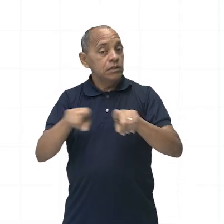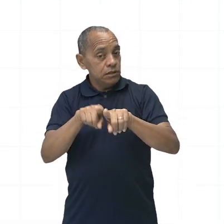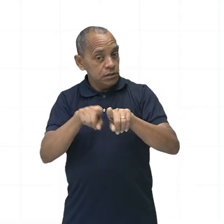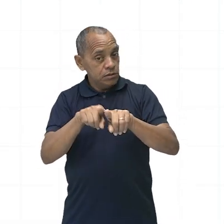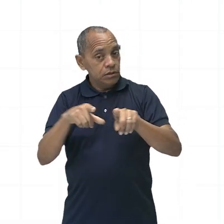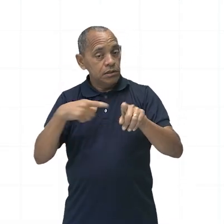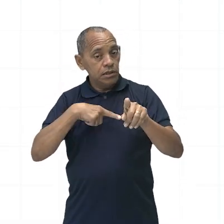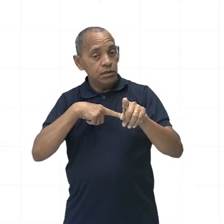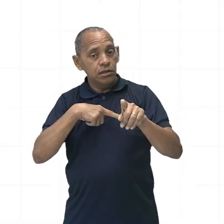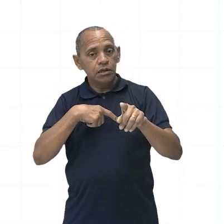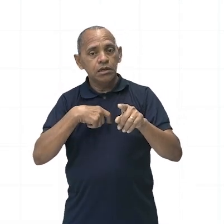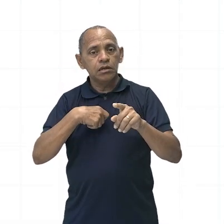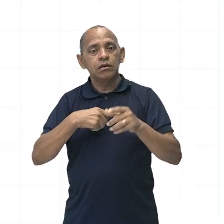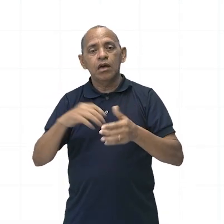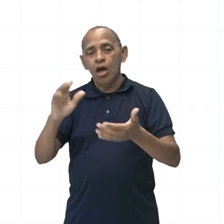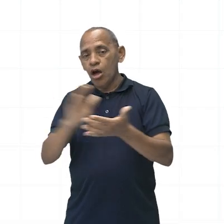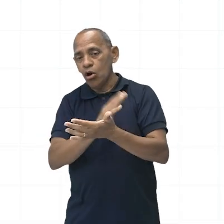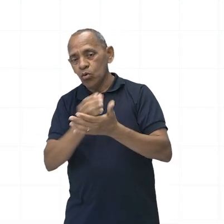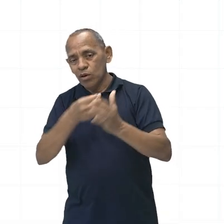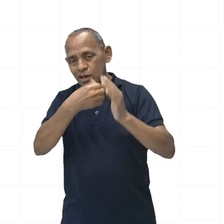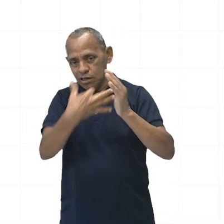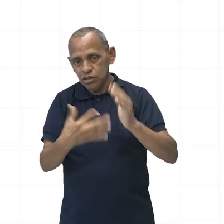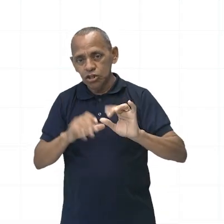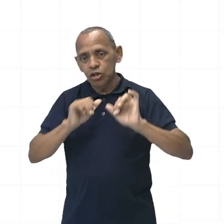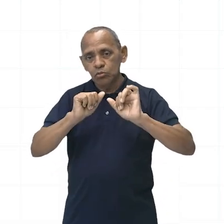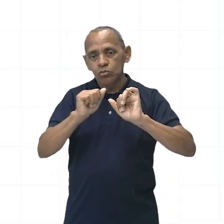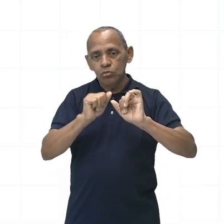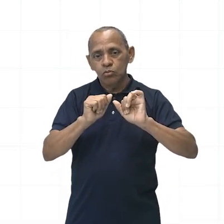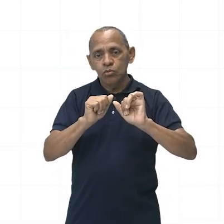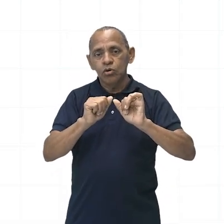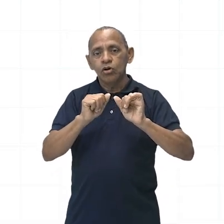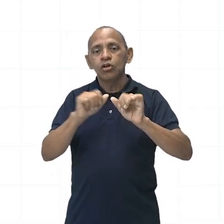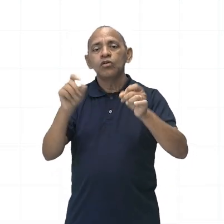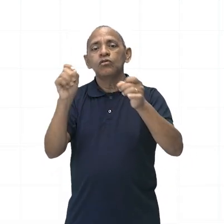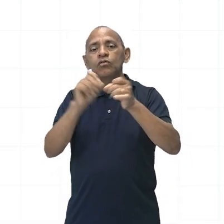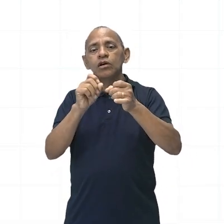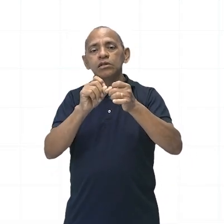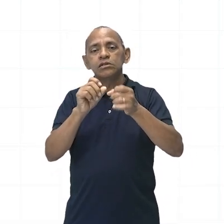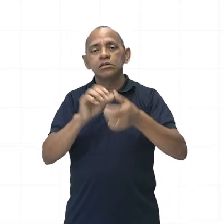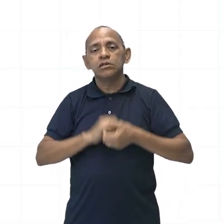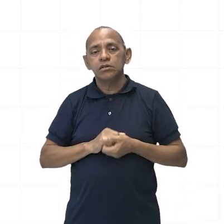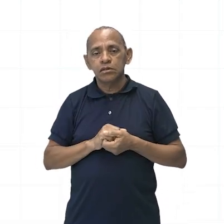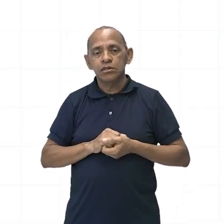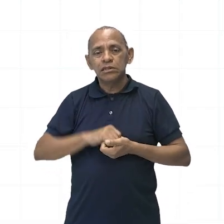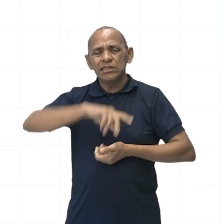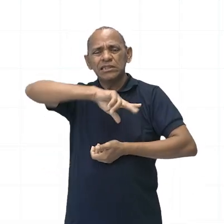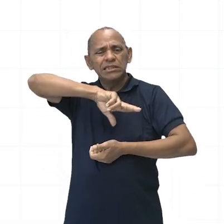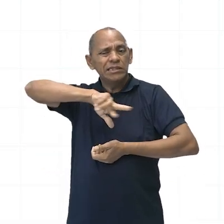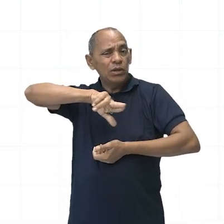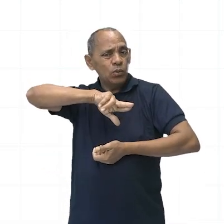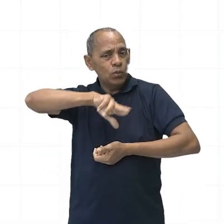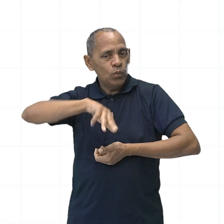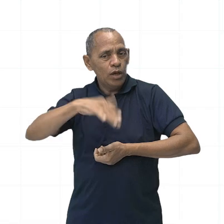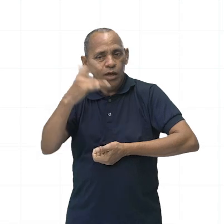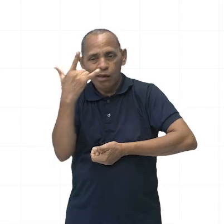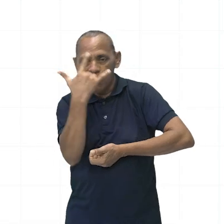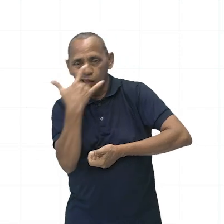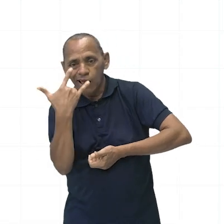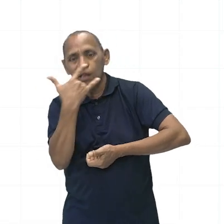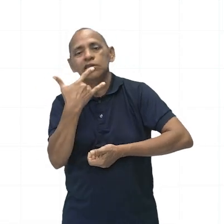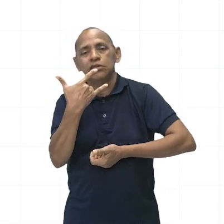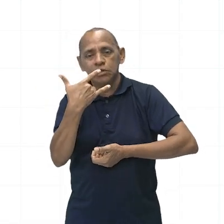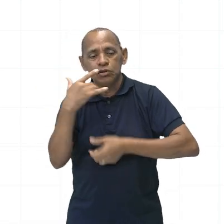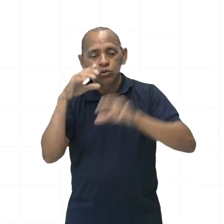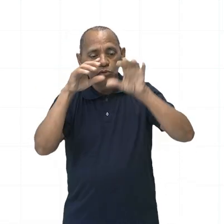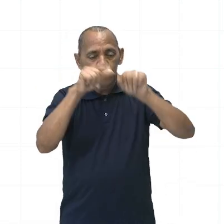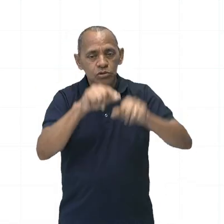que pode torná-lo como não atrativo aos seus predadores, né? Então, algumas espécies